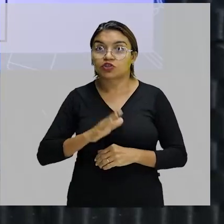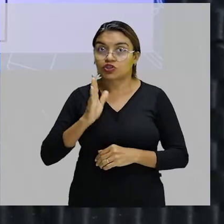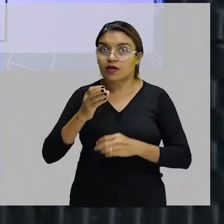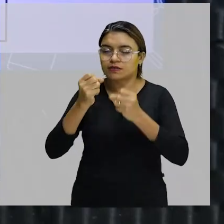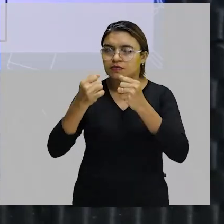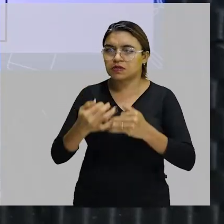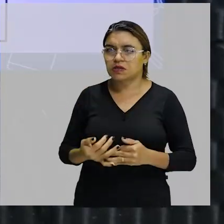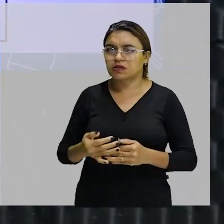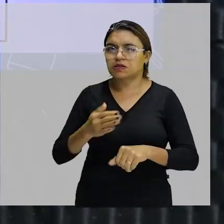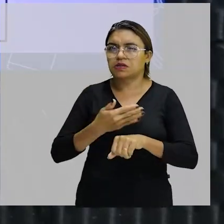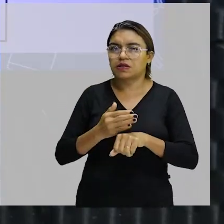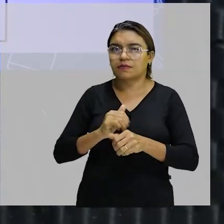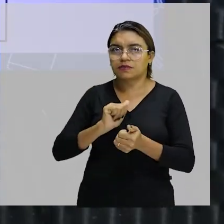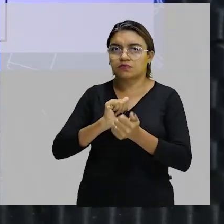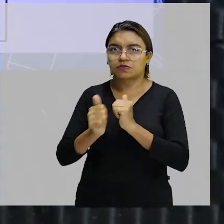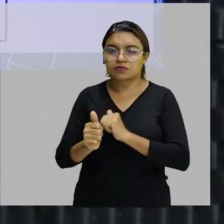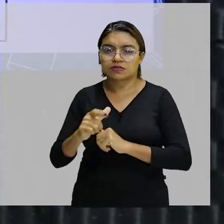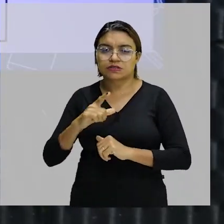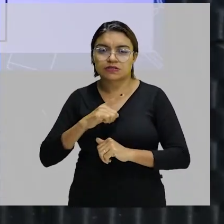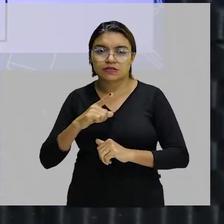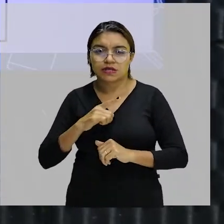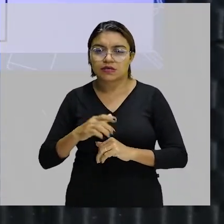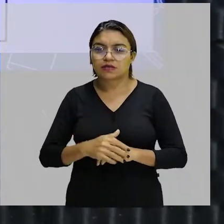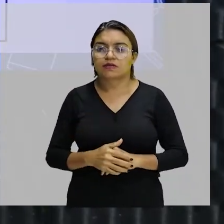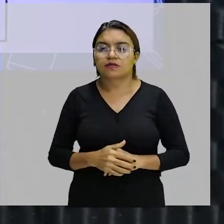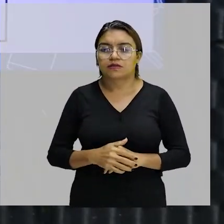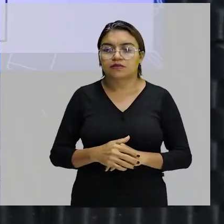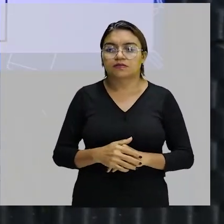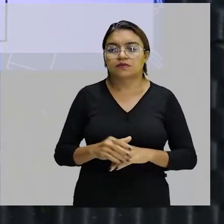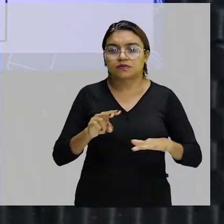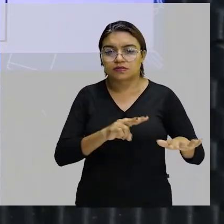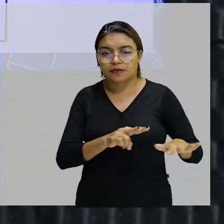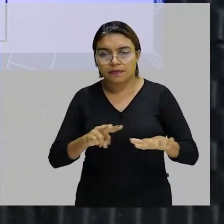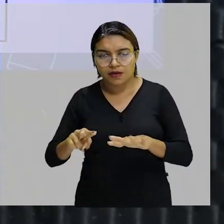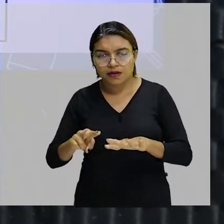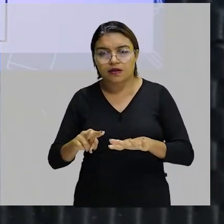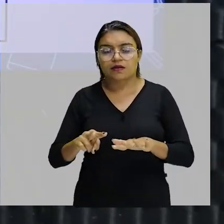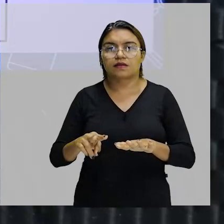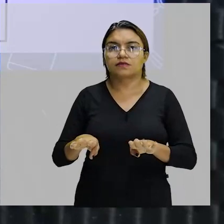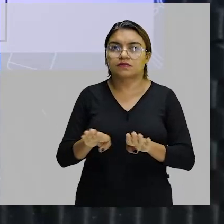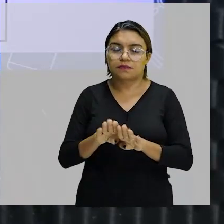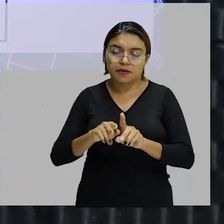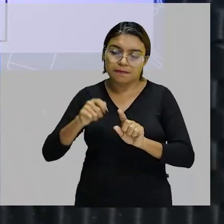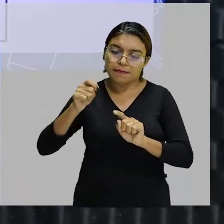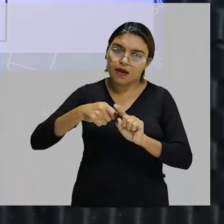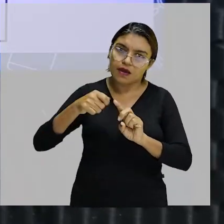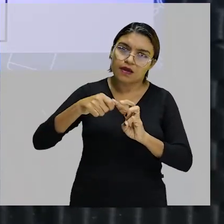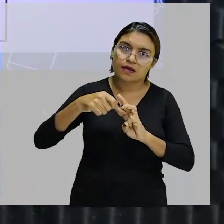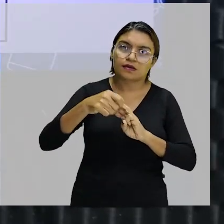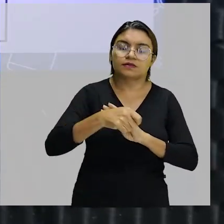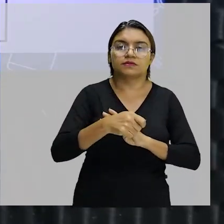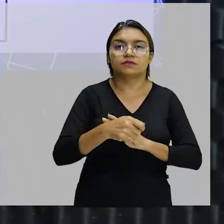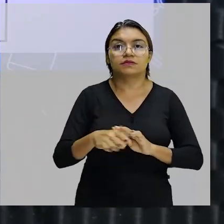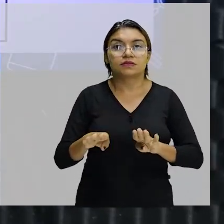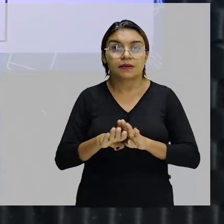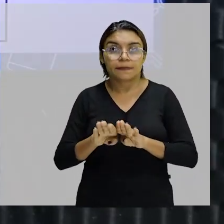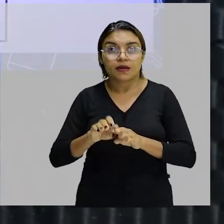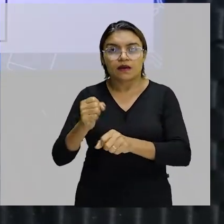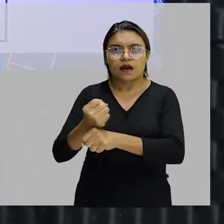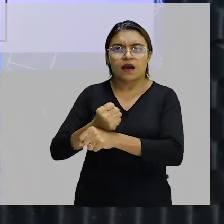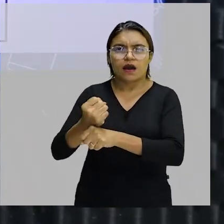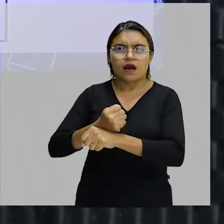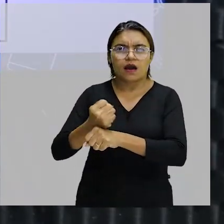Aí existe o microciclo, que são semanas, o mesociclo, que são meses, o macrociclo,